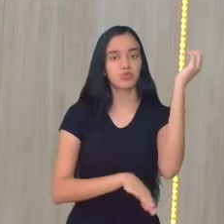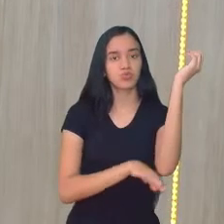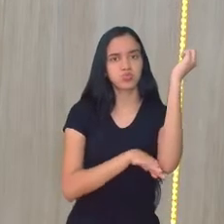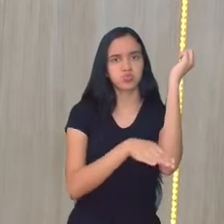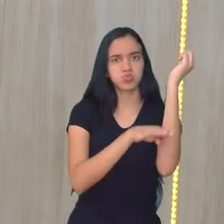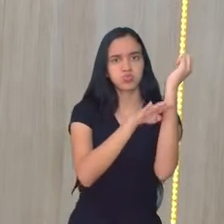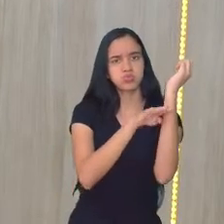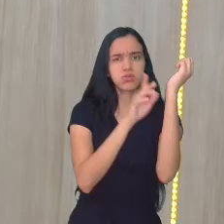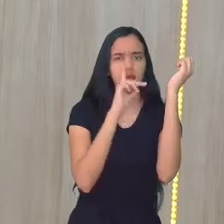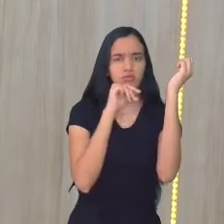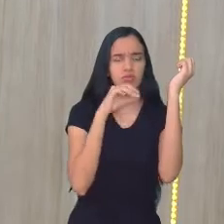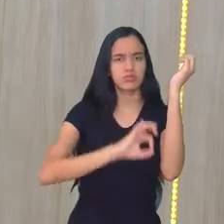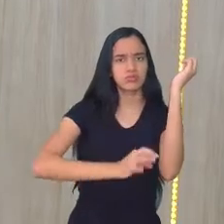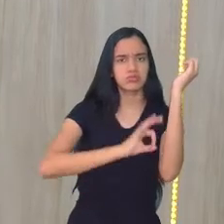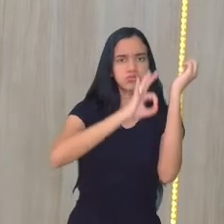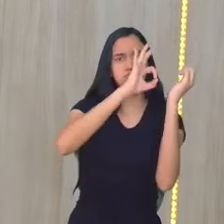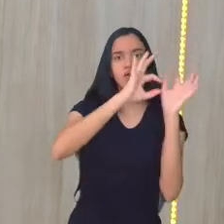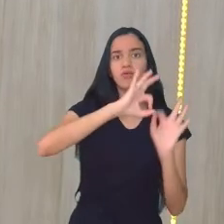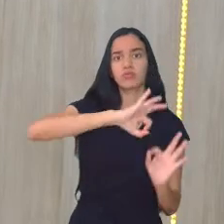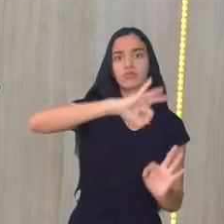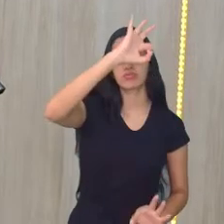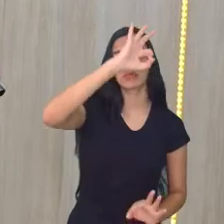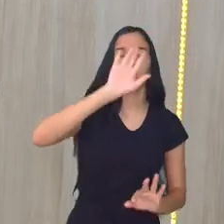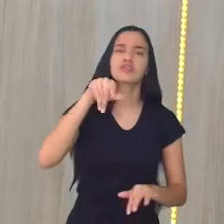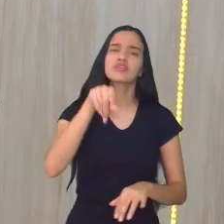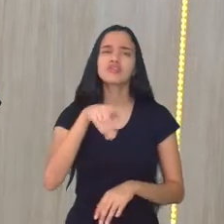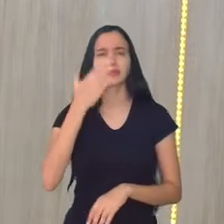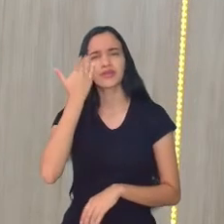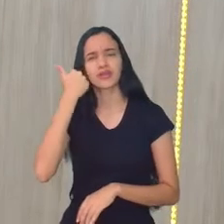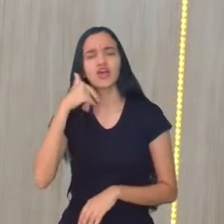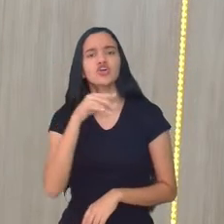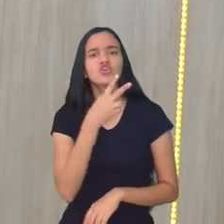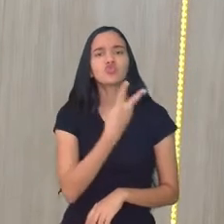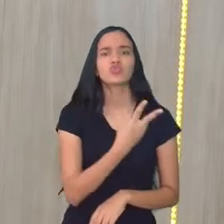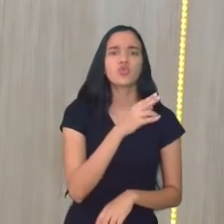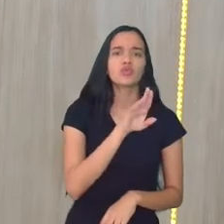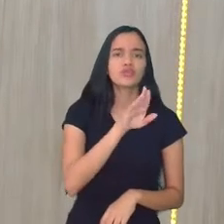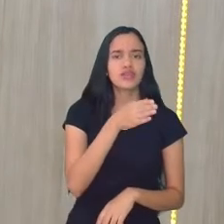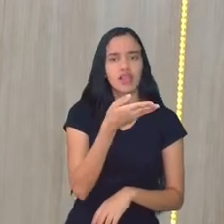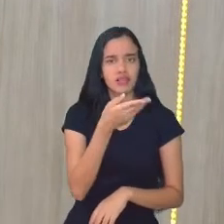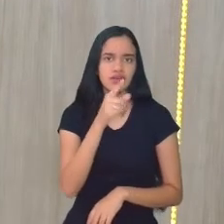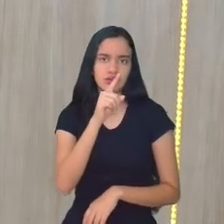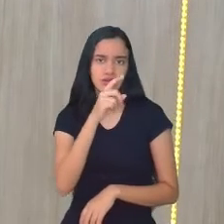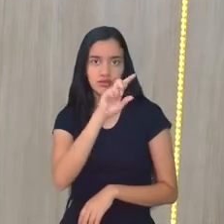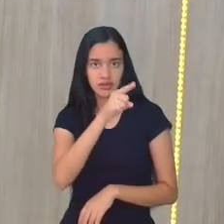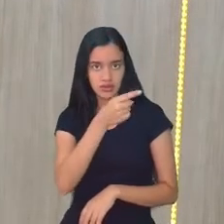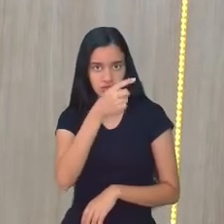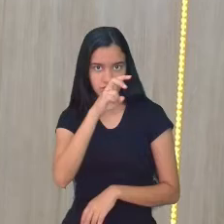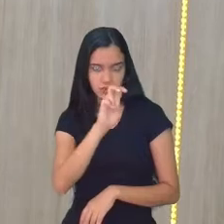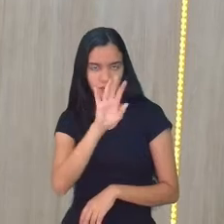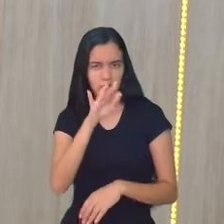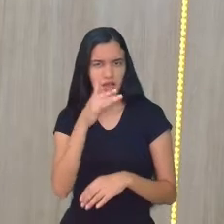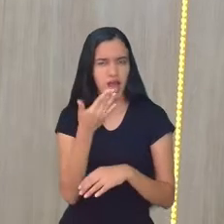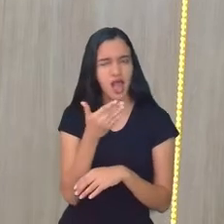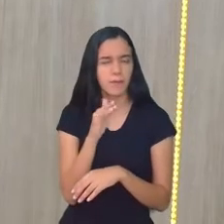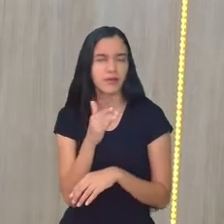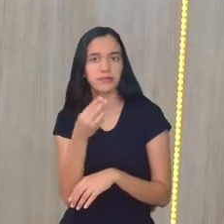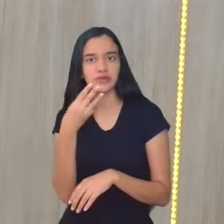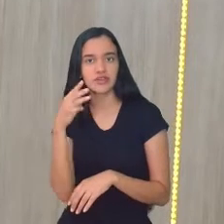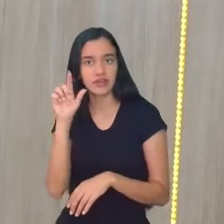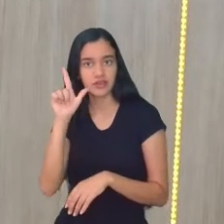Você sabia que a gente deveria tomar entre 2,5 litros e 3 litros por dia para